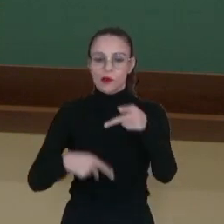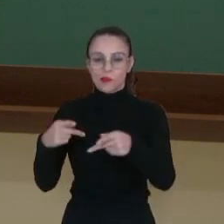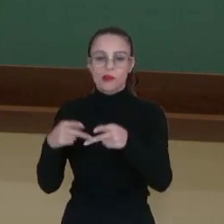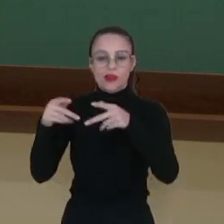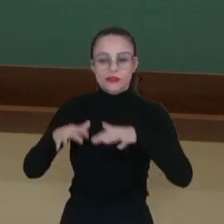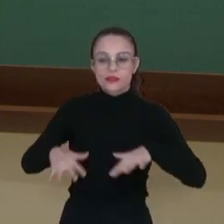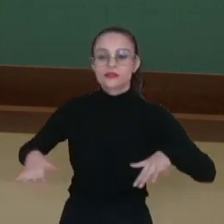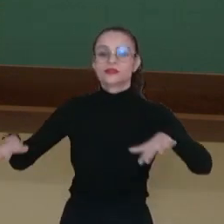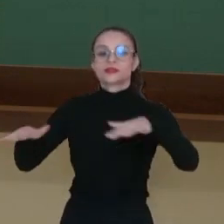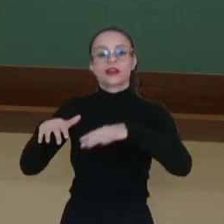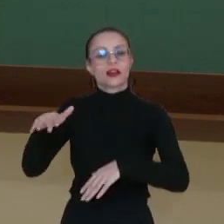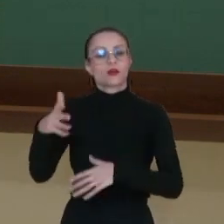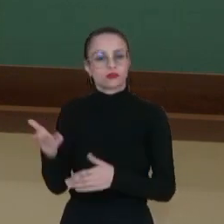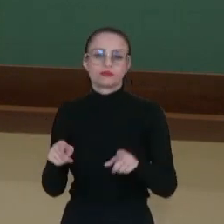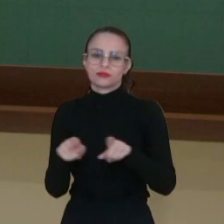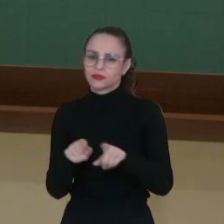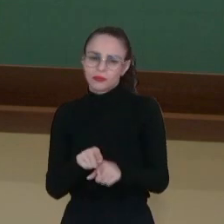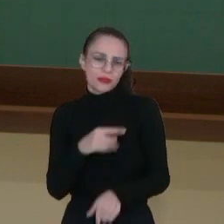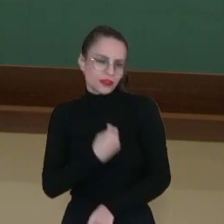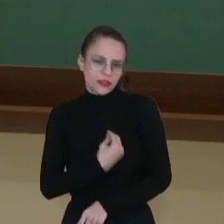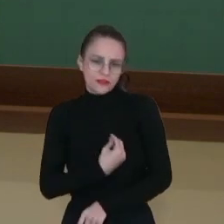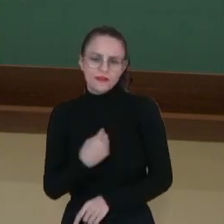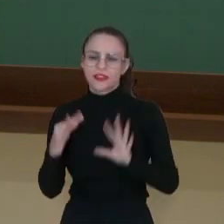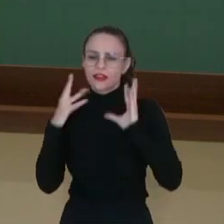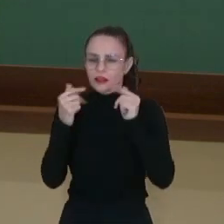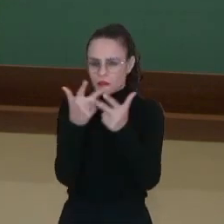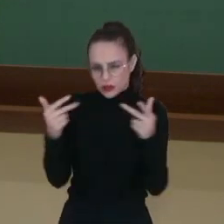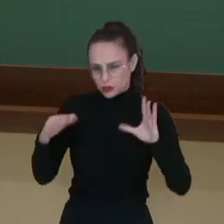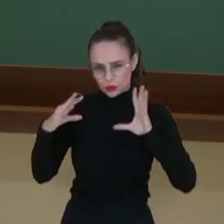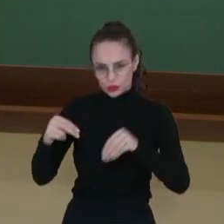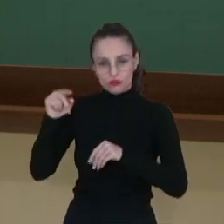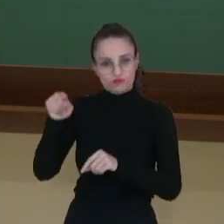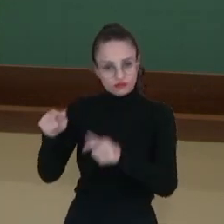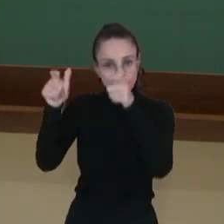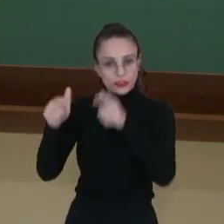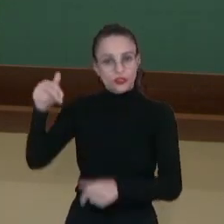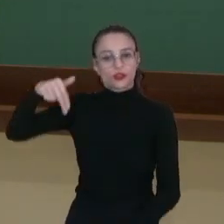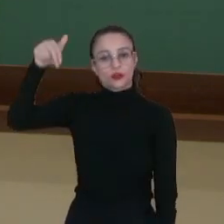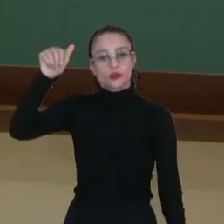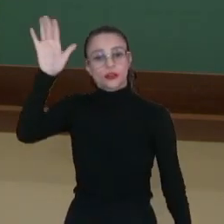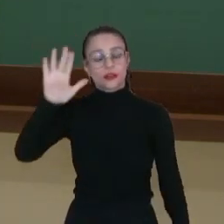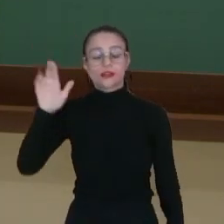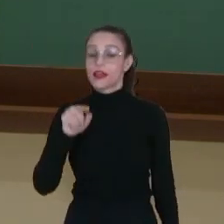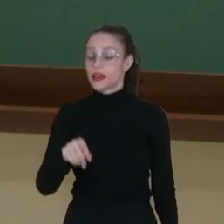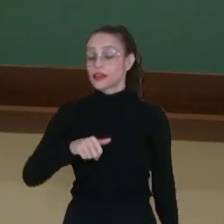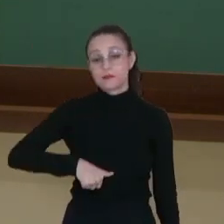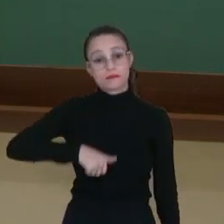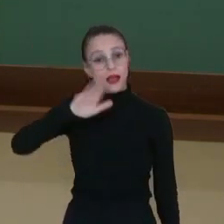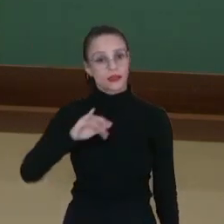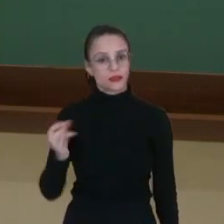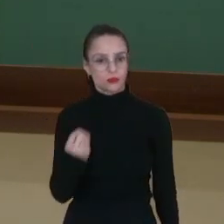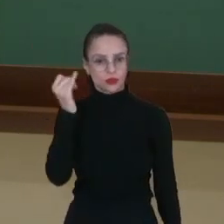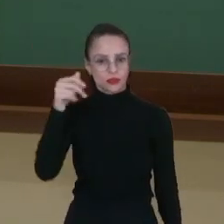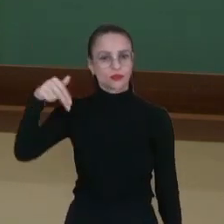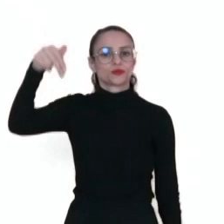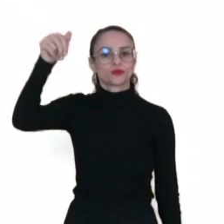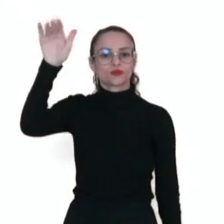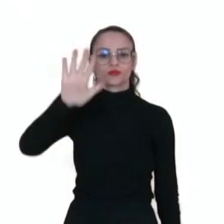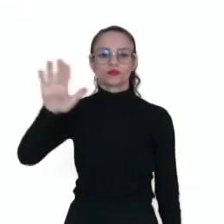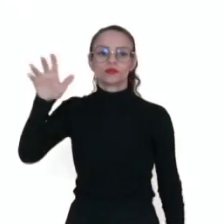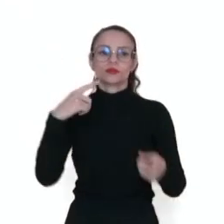e dos seres vivos em geral de toda aquela região, né? É o mais importante da região Nordeste, por